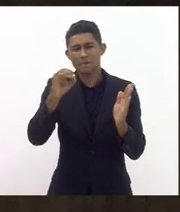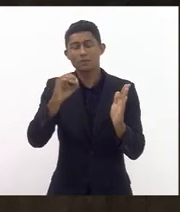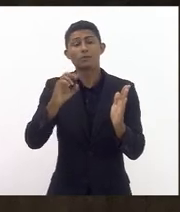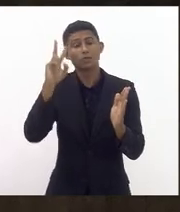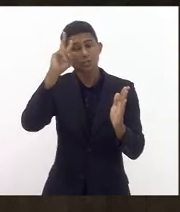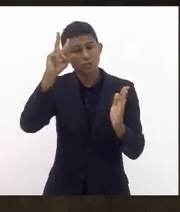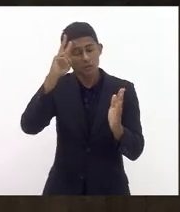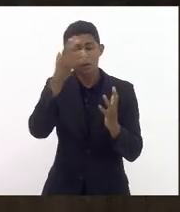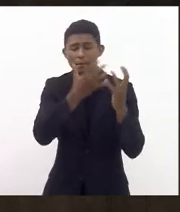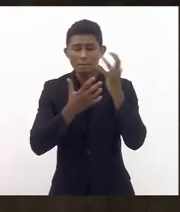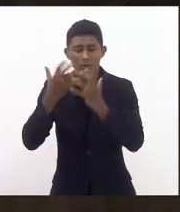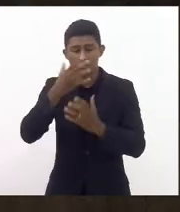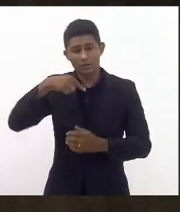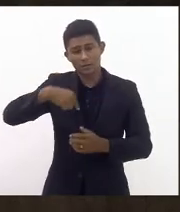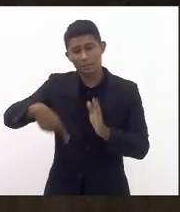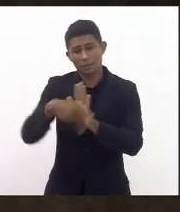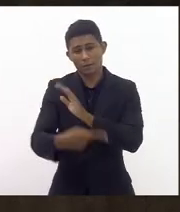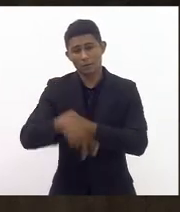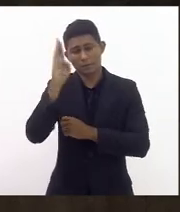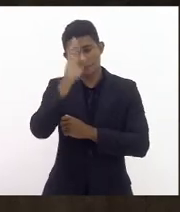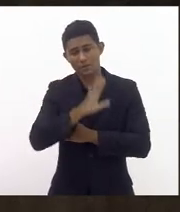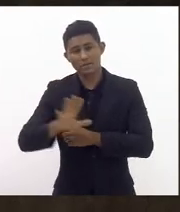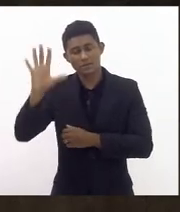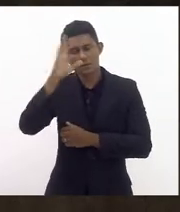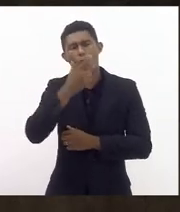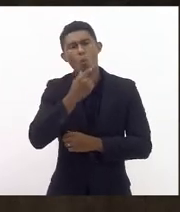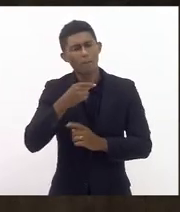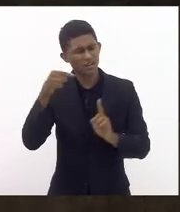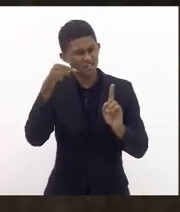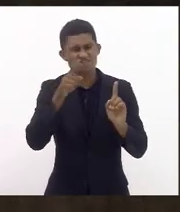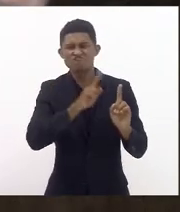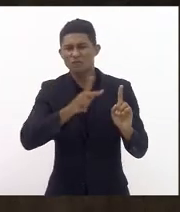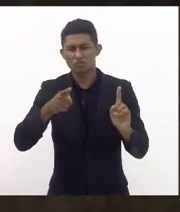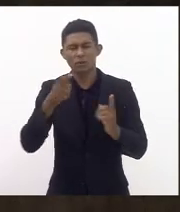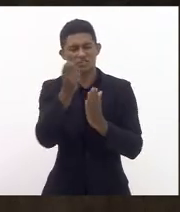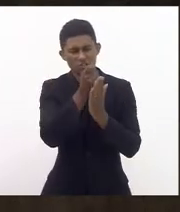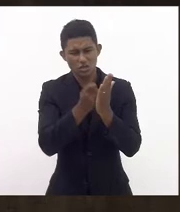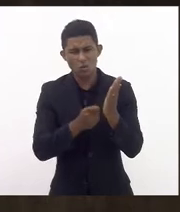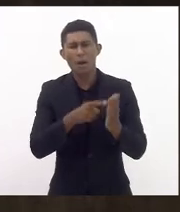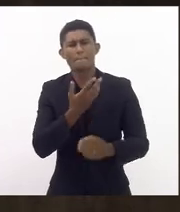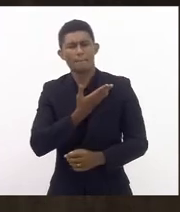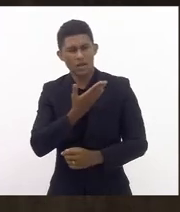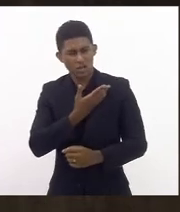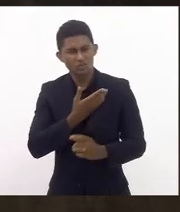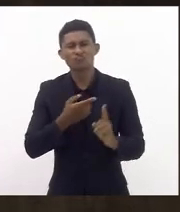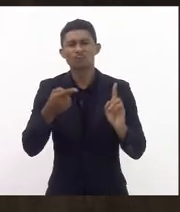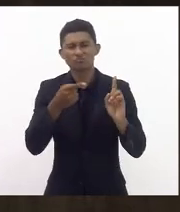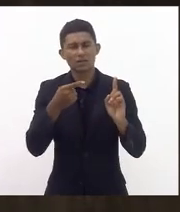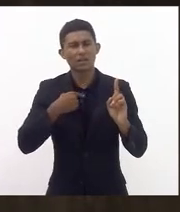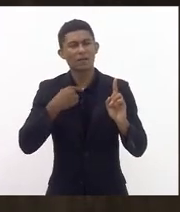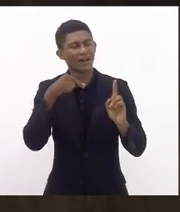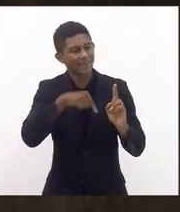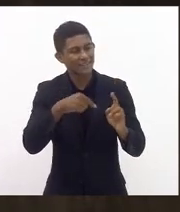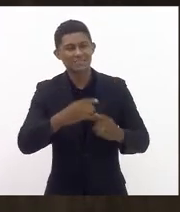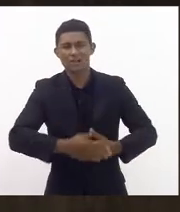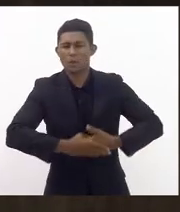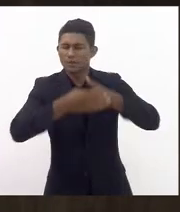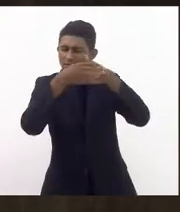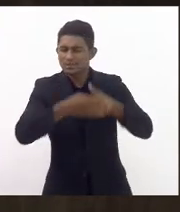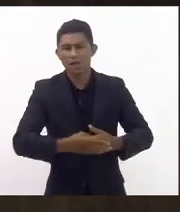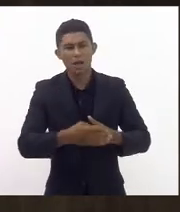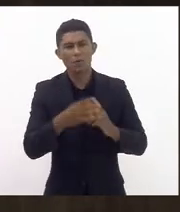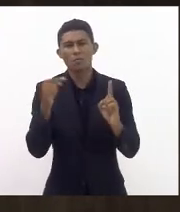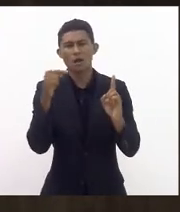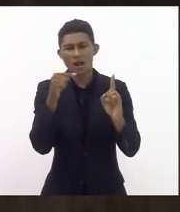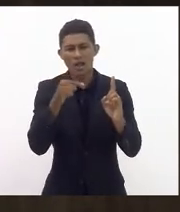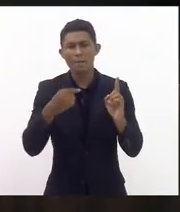no contexto da Jovem Guarda. É um grande biógrafo, é um grande escritor, nosso colega professor de história. Faço aqui uma saudação a esse grande autor da